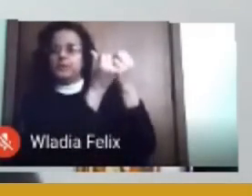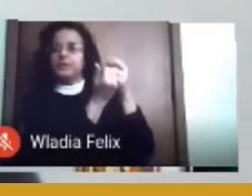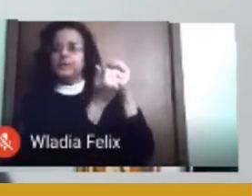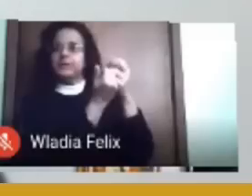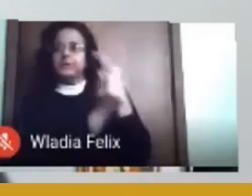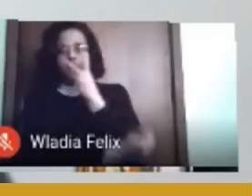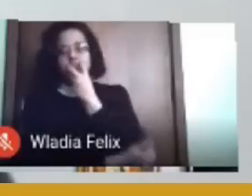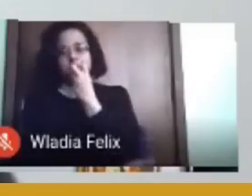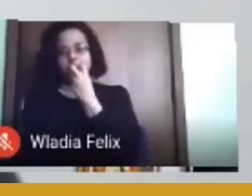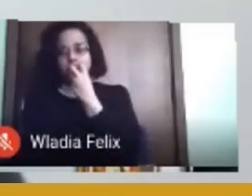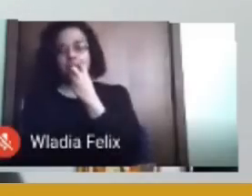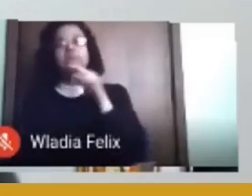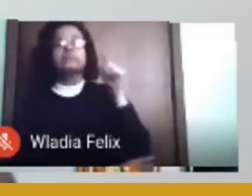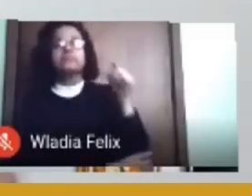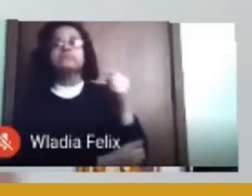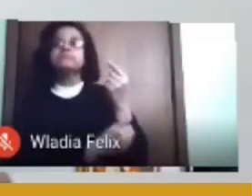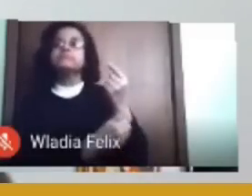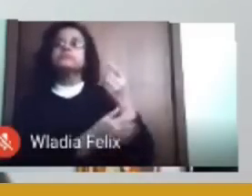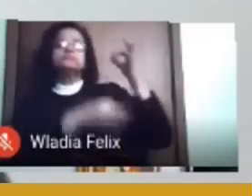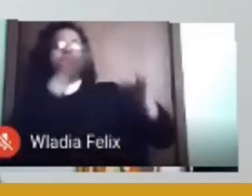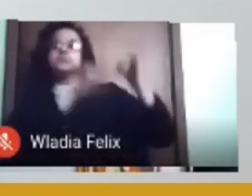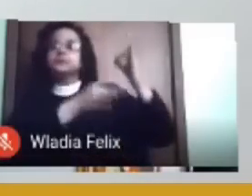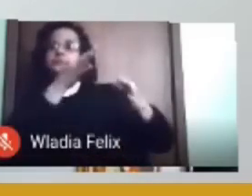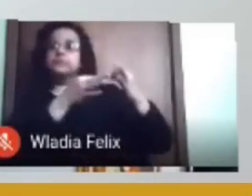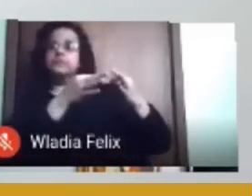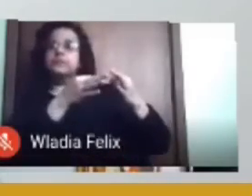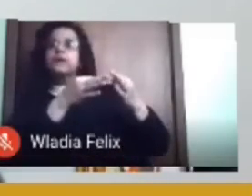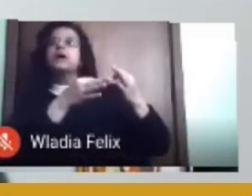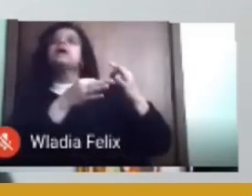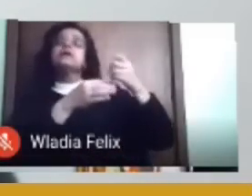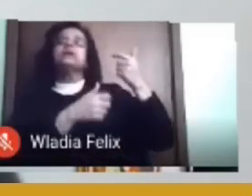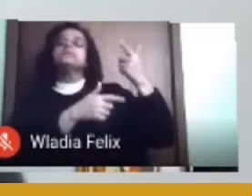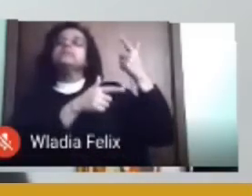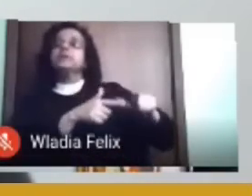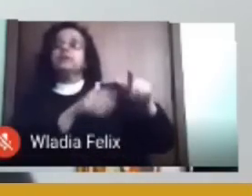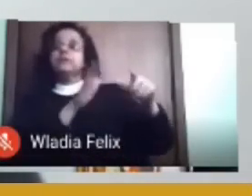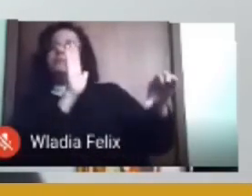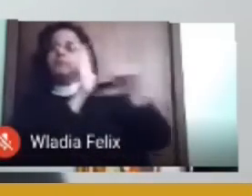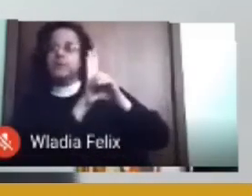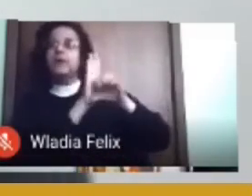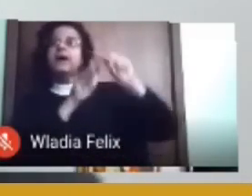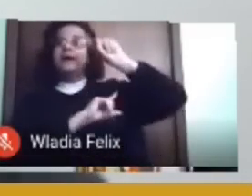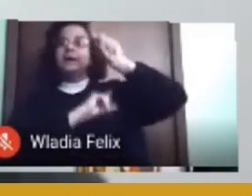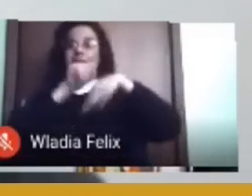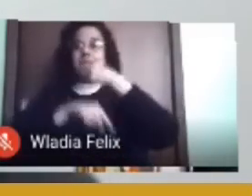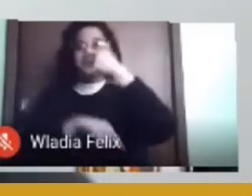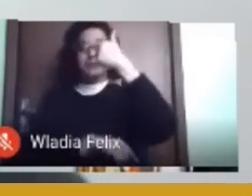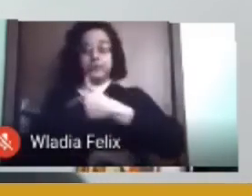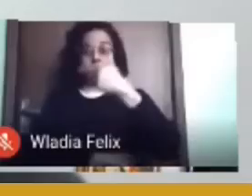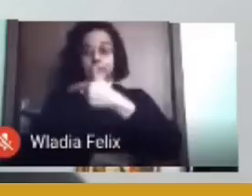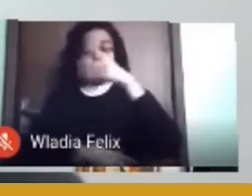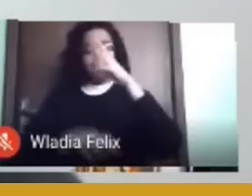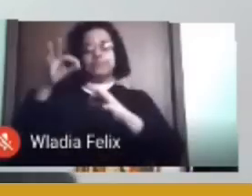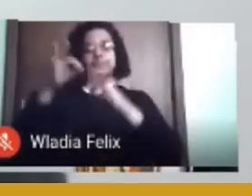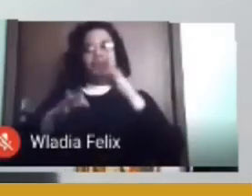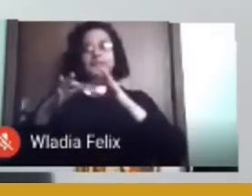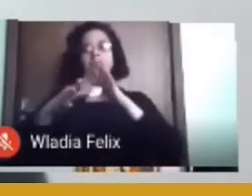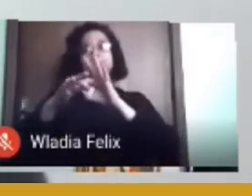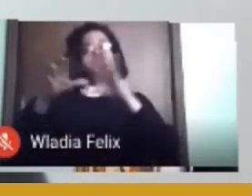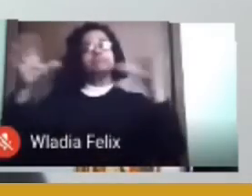inocentados. Tá? Então, nós temos a Lei 9970 de 2000, que traz esse aspecto do 18 de